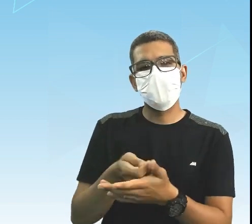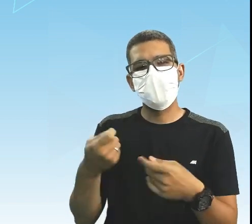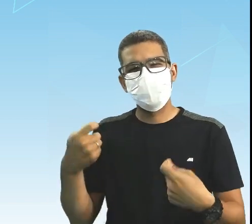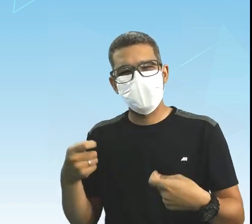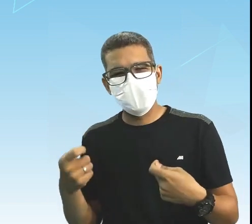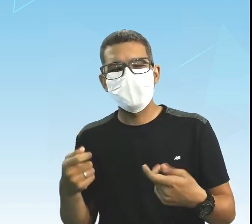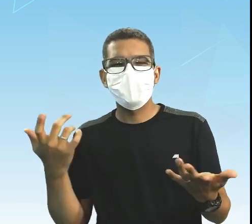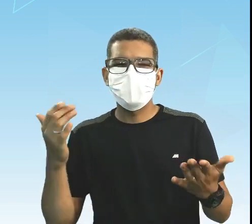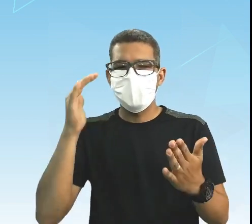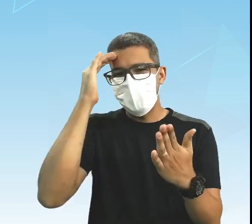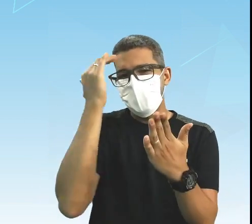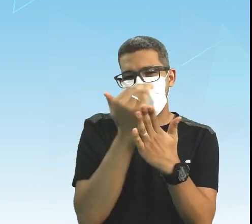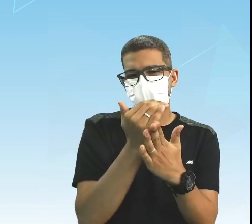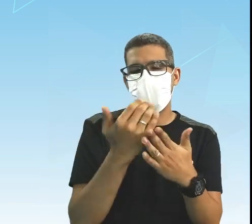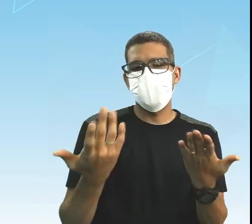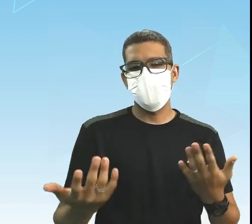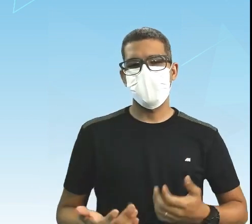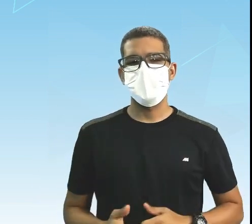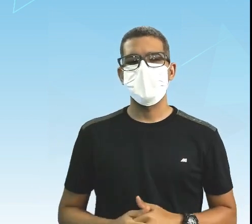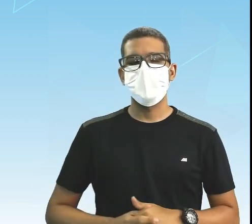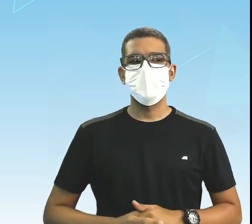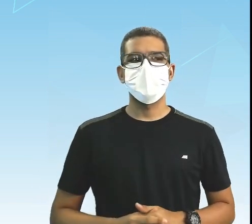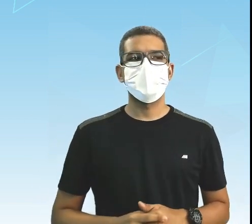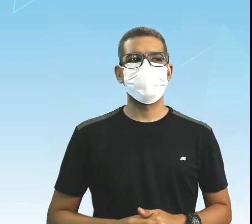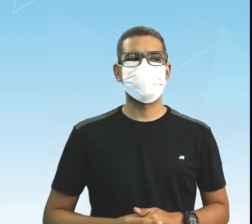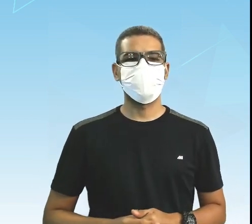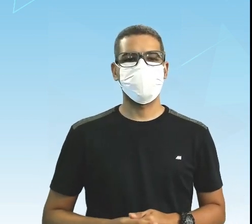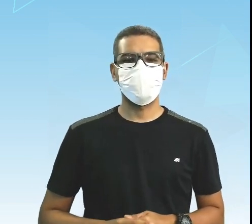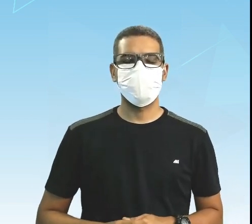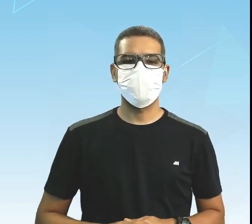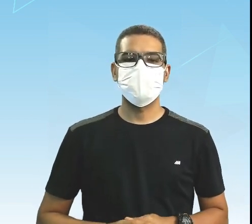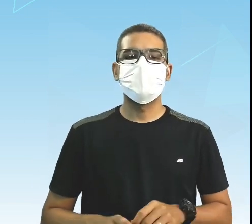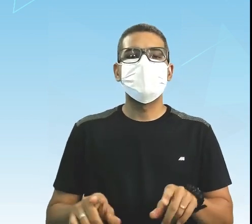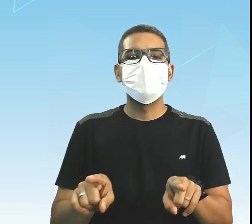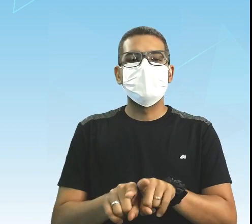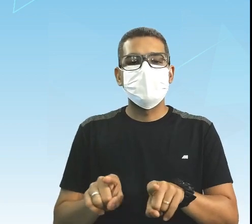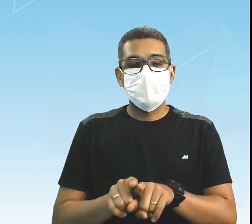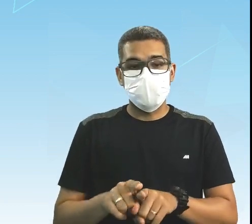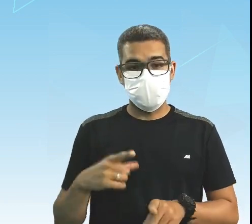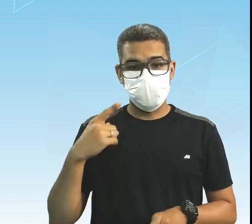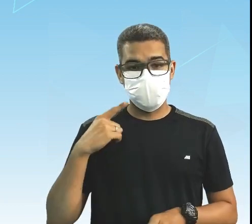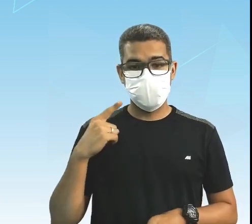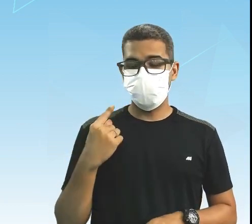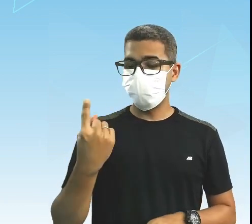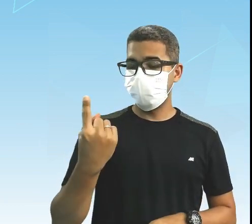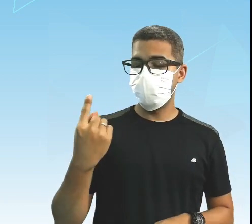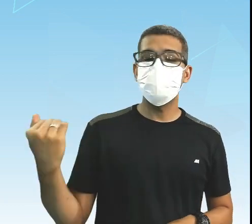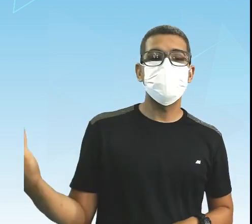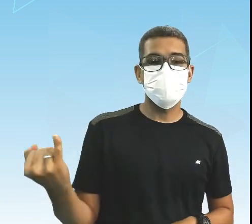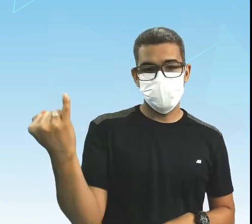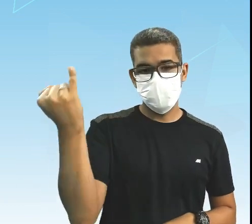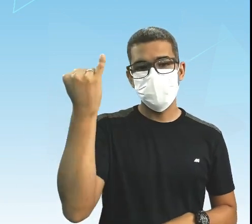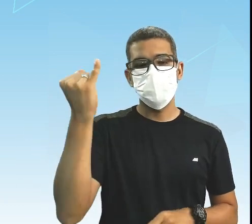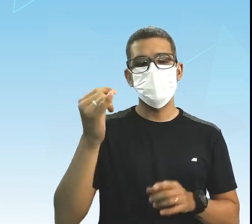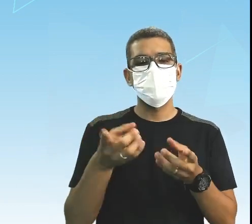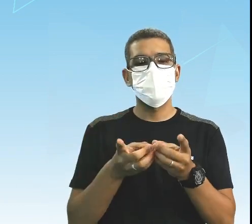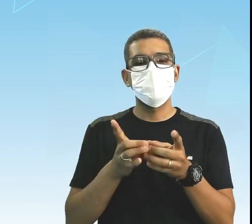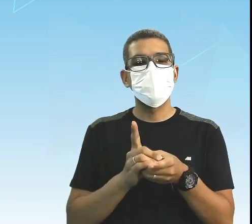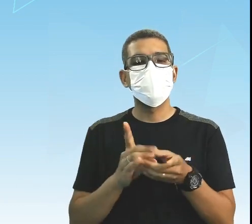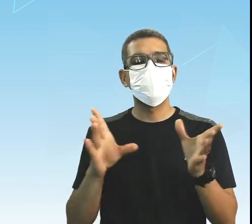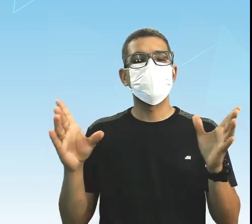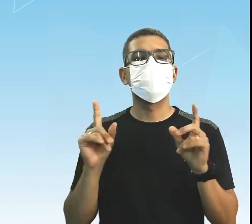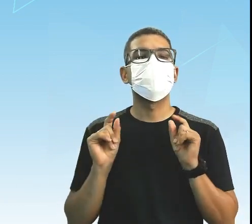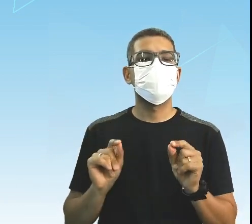Ainda a divisão dos poderes, a gente vai ter um elemento essencial, meu amor, na democracia. O que